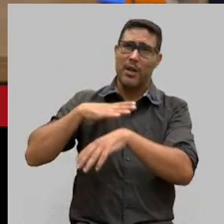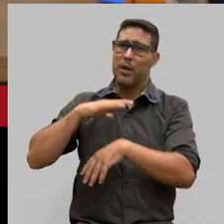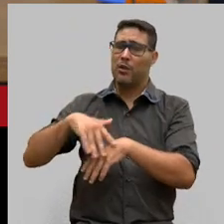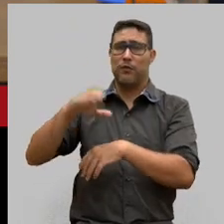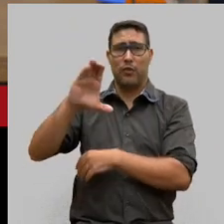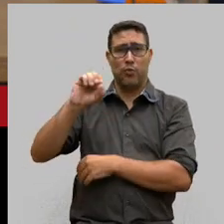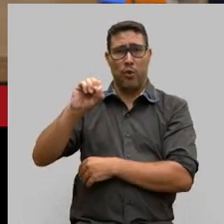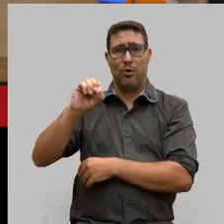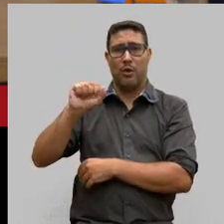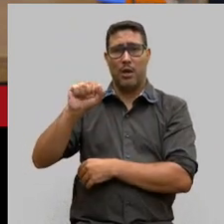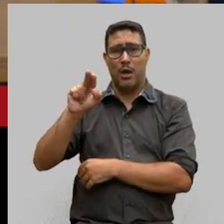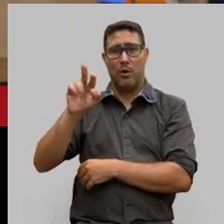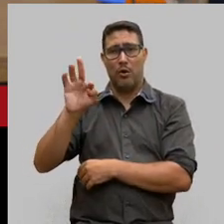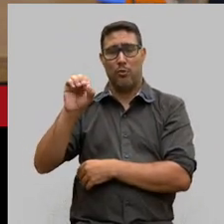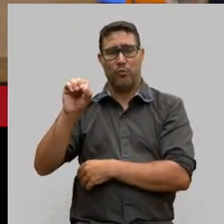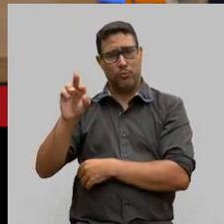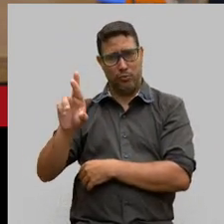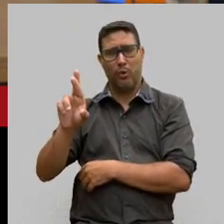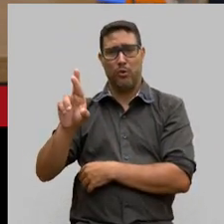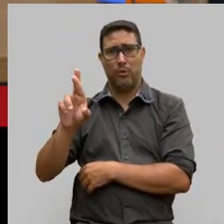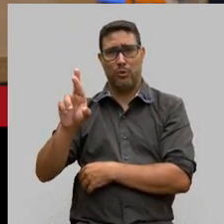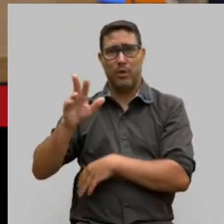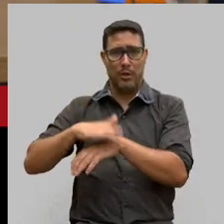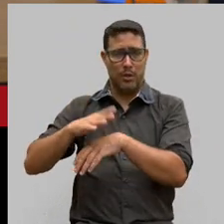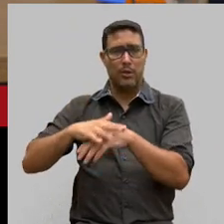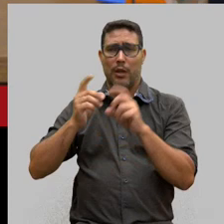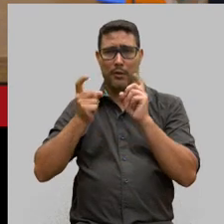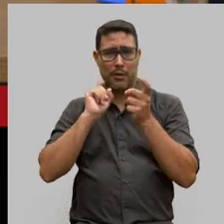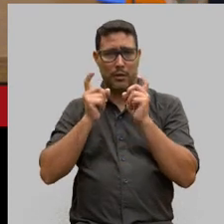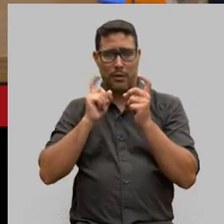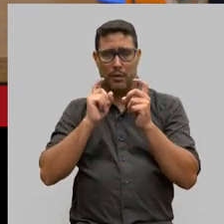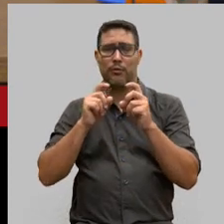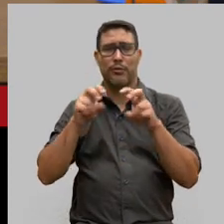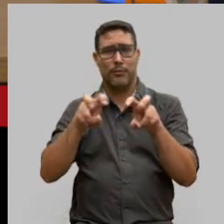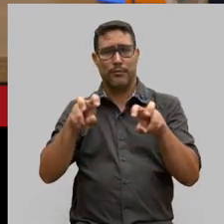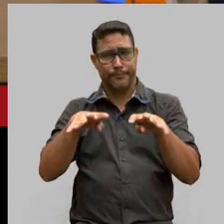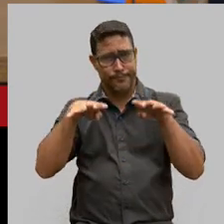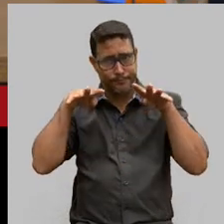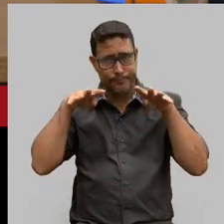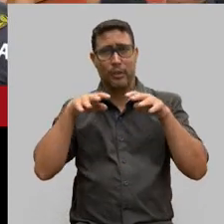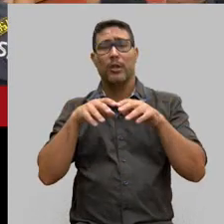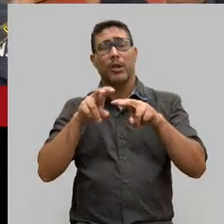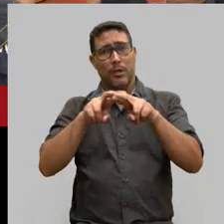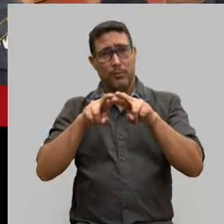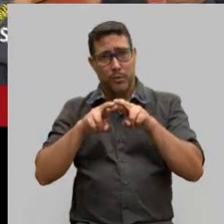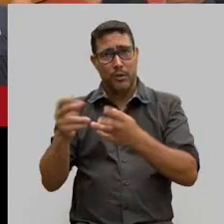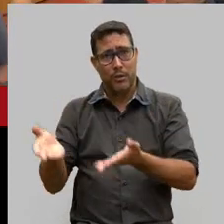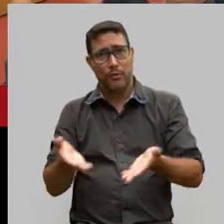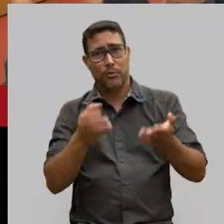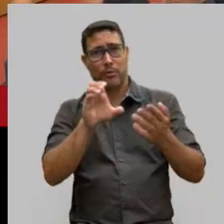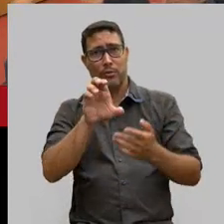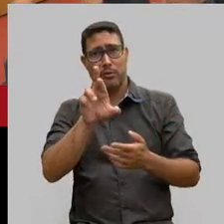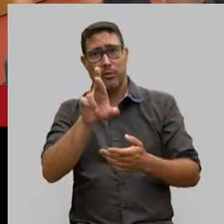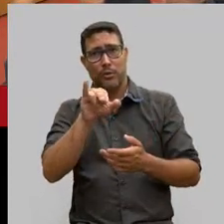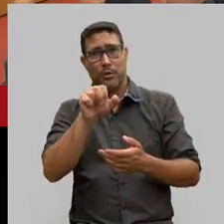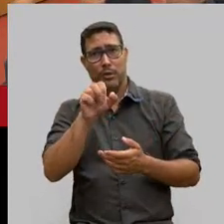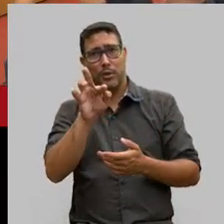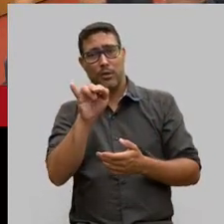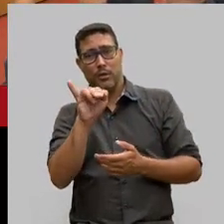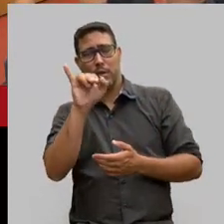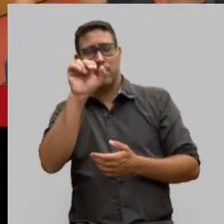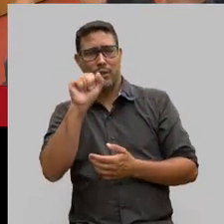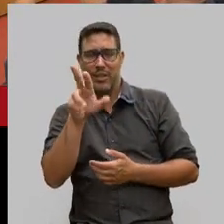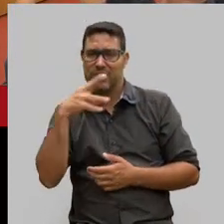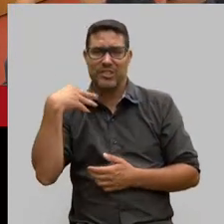coautor desta audiência pública mas o deputado Cristiano da Silveira muito envolvido com esses assuntos muito